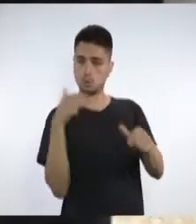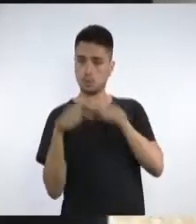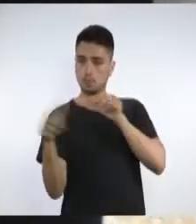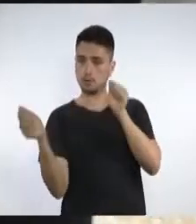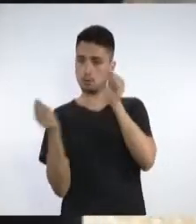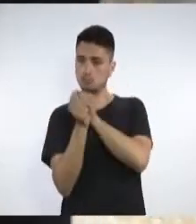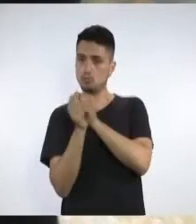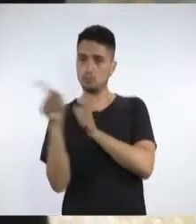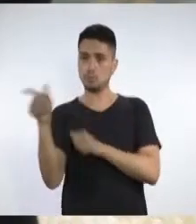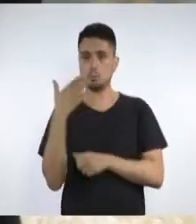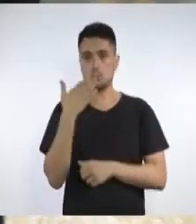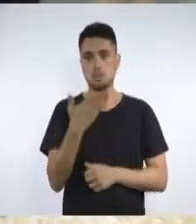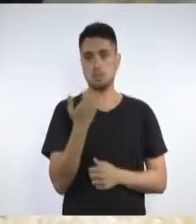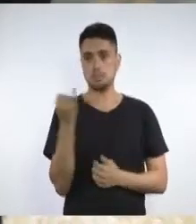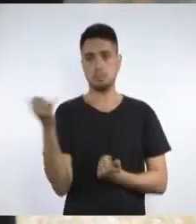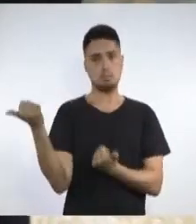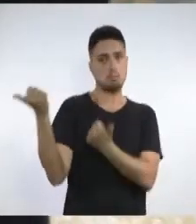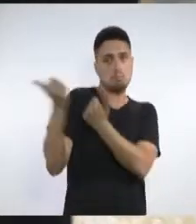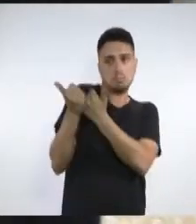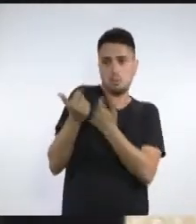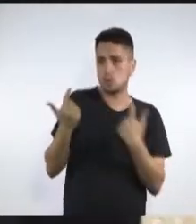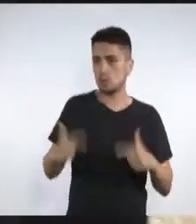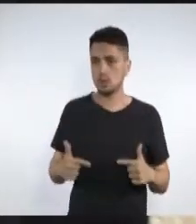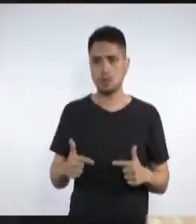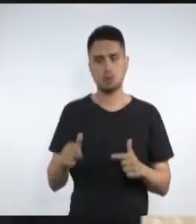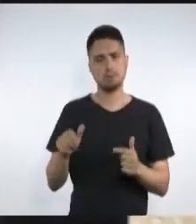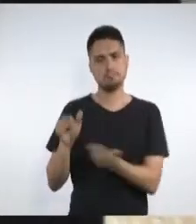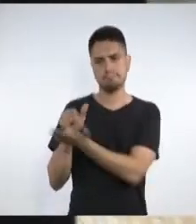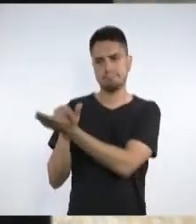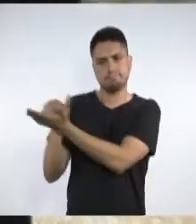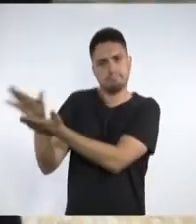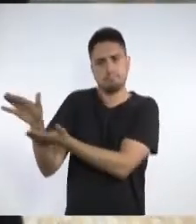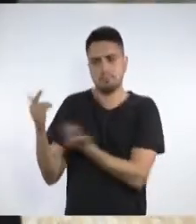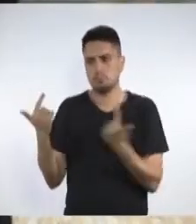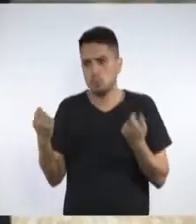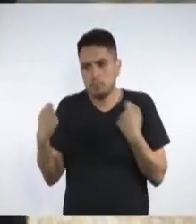aqueles que não ajudam, ajudem, pelo menos não atrapalhem. Obrigado, presidente.